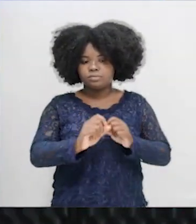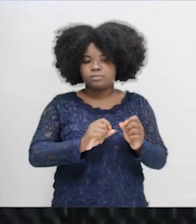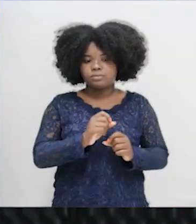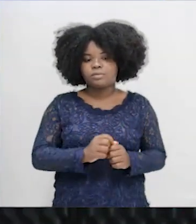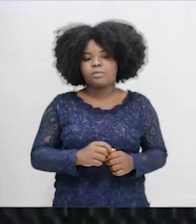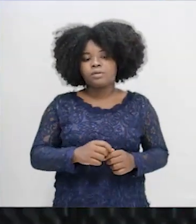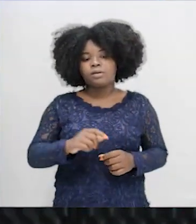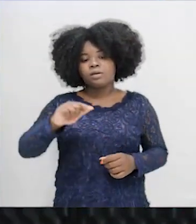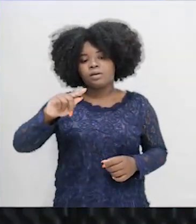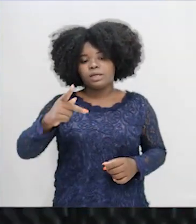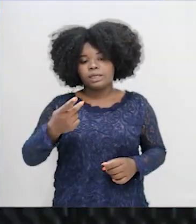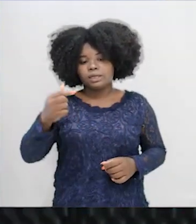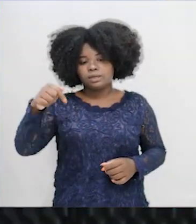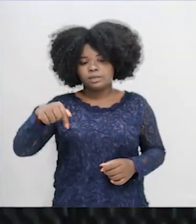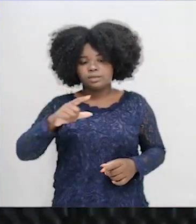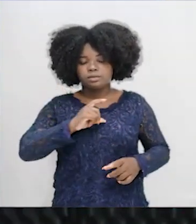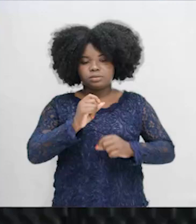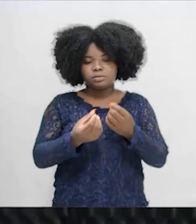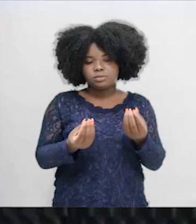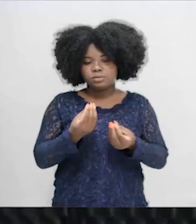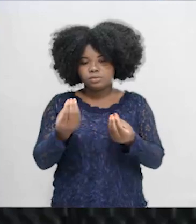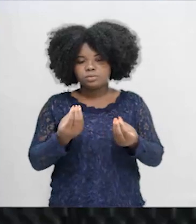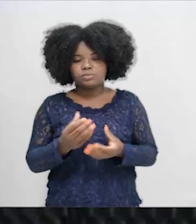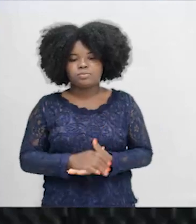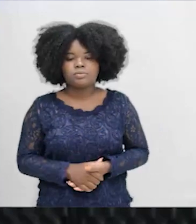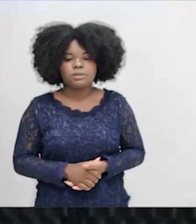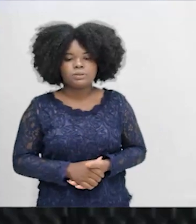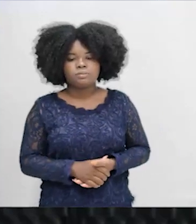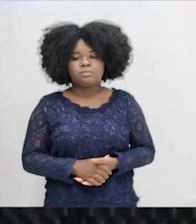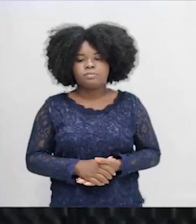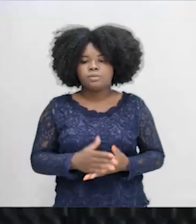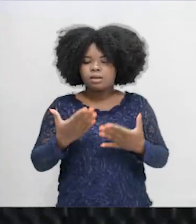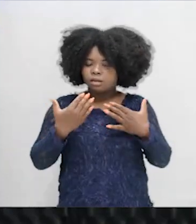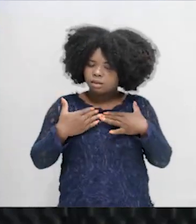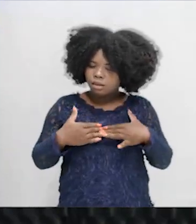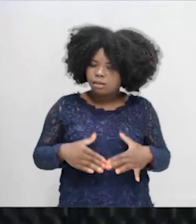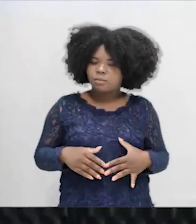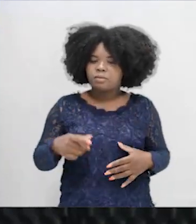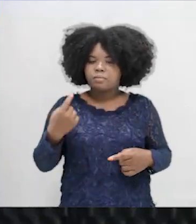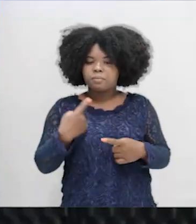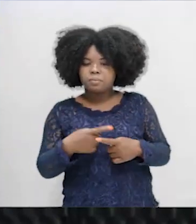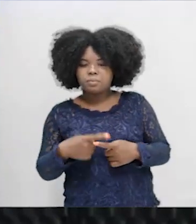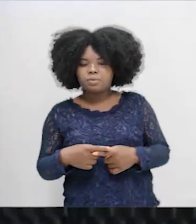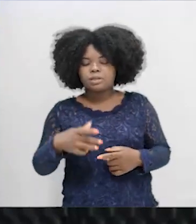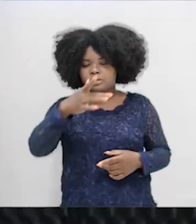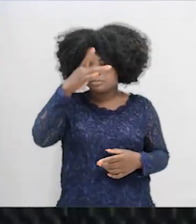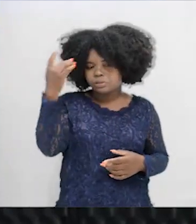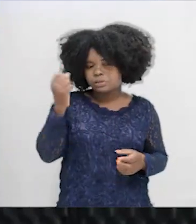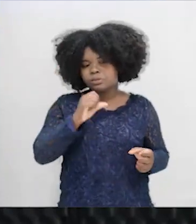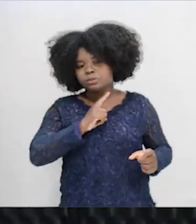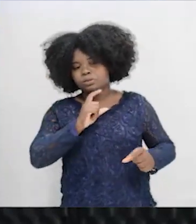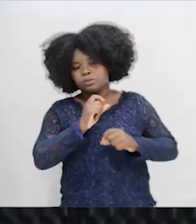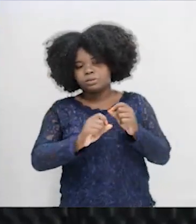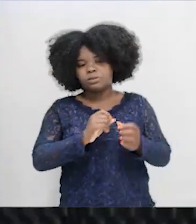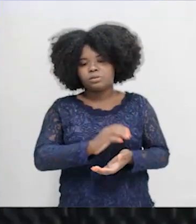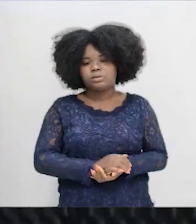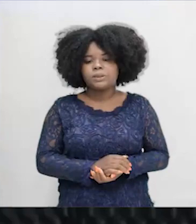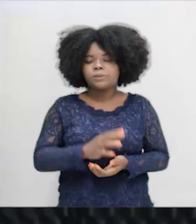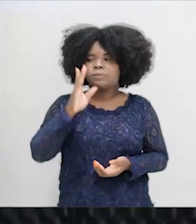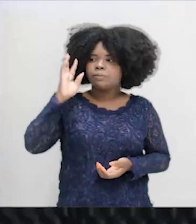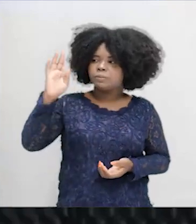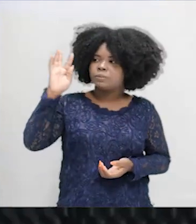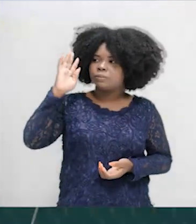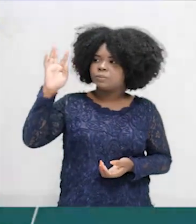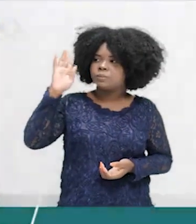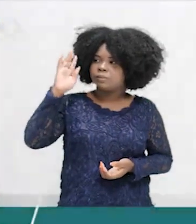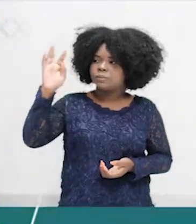o quadrinho como uma forma de entretenimento, literalmente para desafogar. Porque todo mundo corria para ir atrás, digamos assim, de uma fantasia para tentar